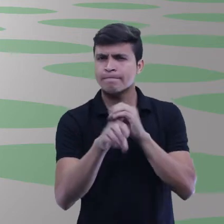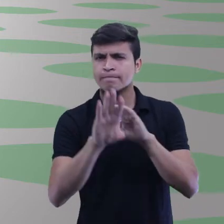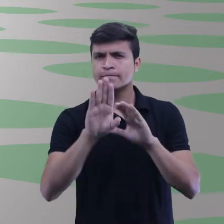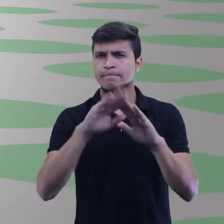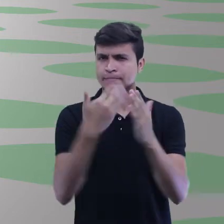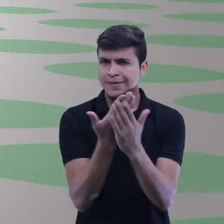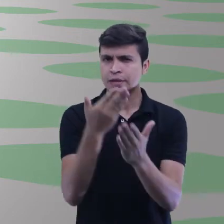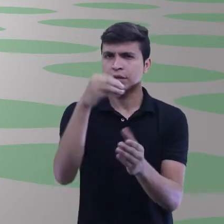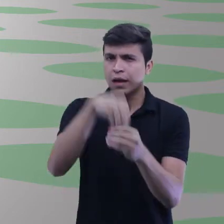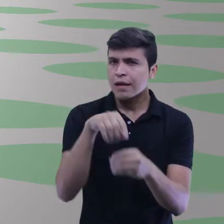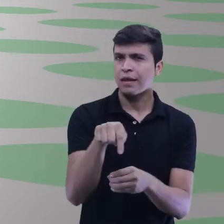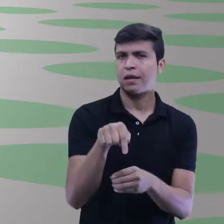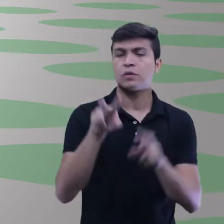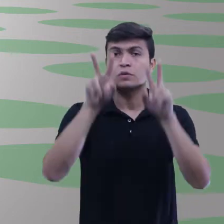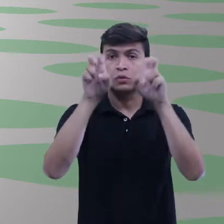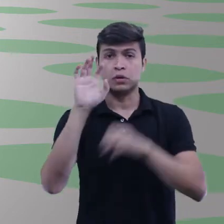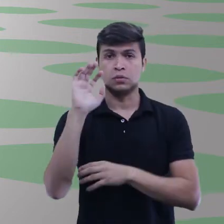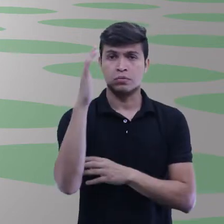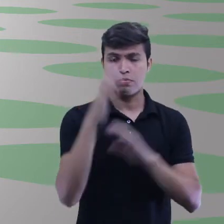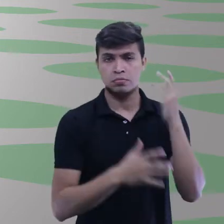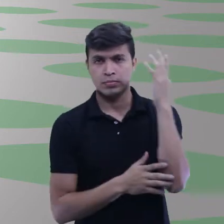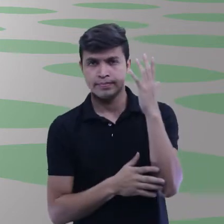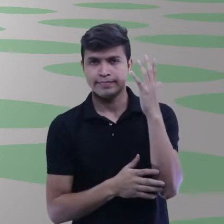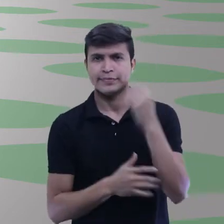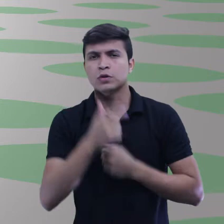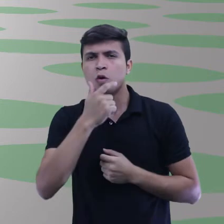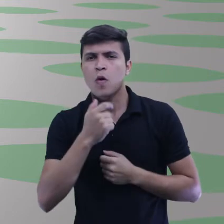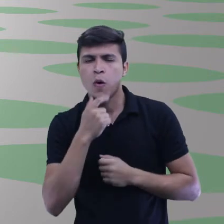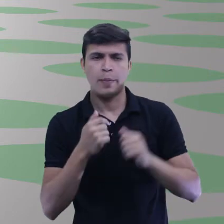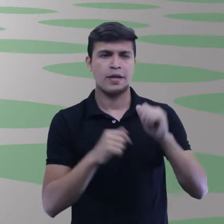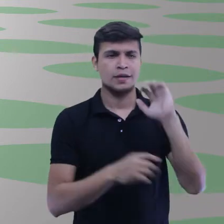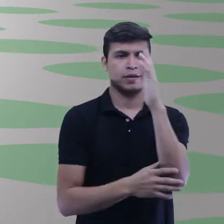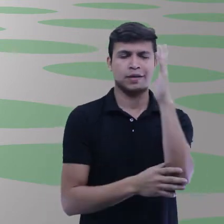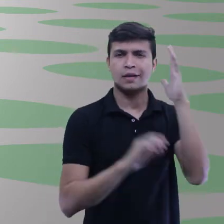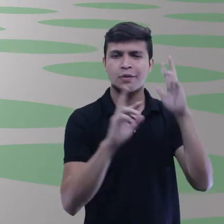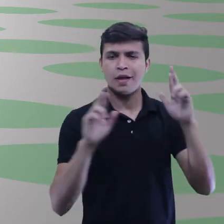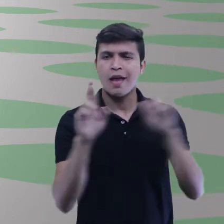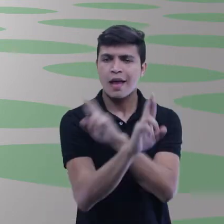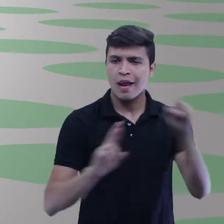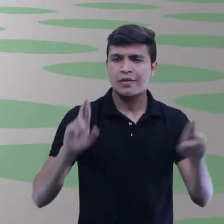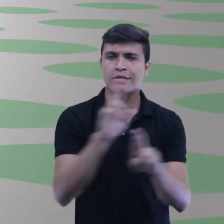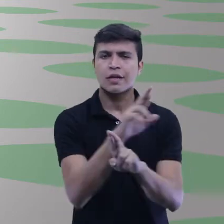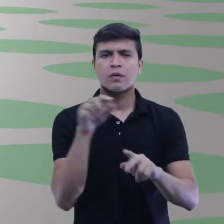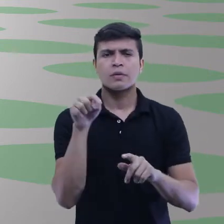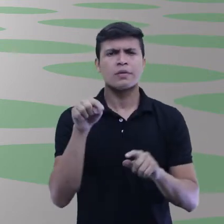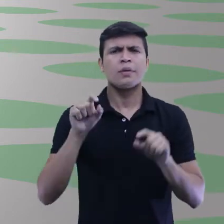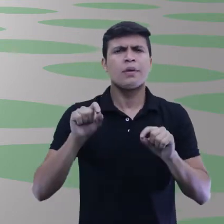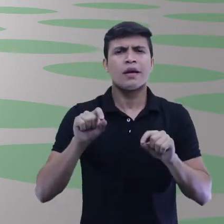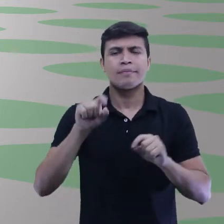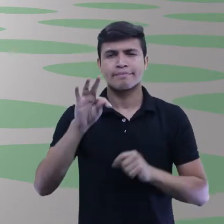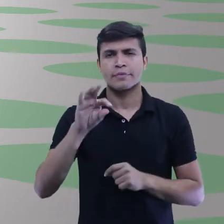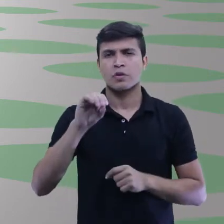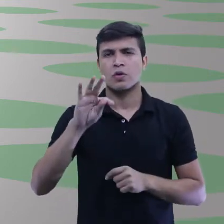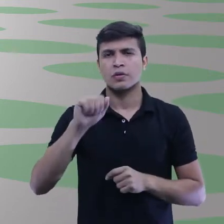ganhando destaque dentro de uma temática ambiental. A relação homem-natureza, na perspectiva socioambiental, é considerada de